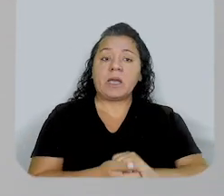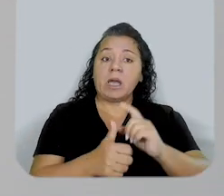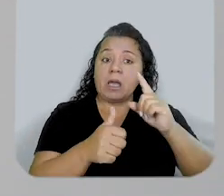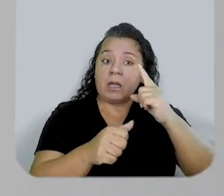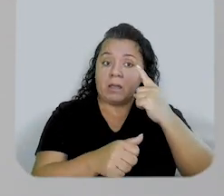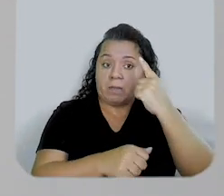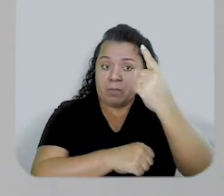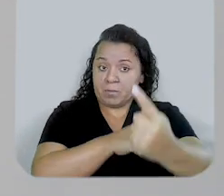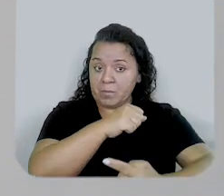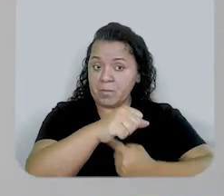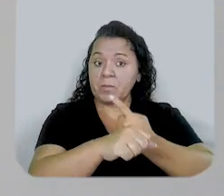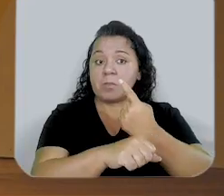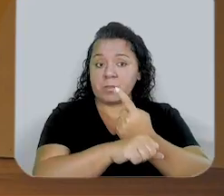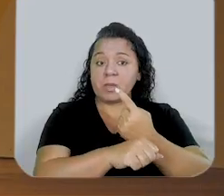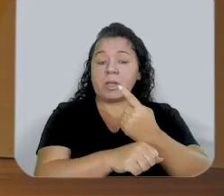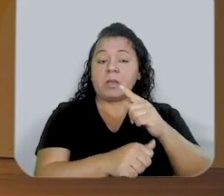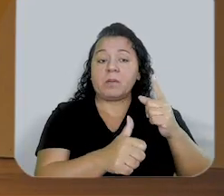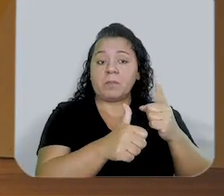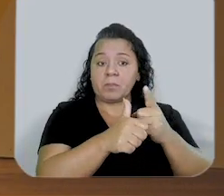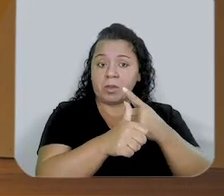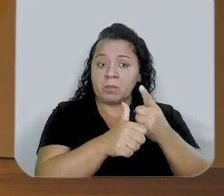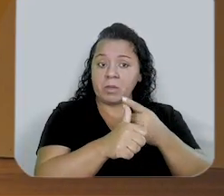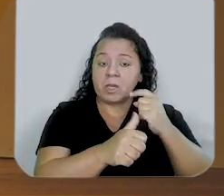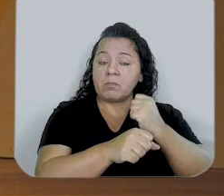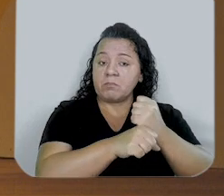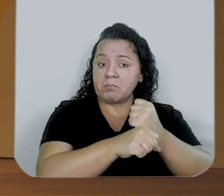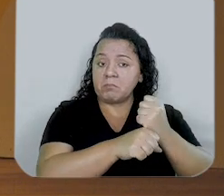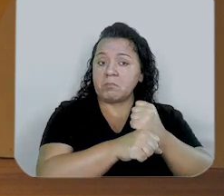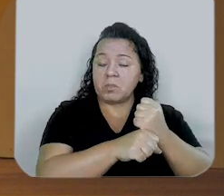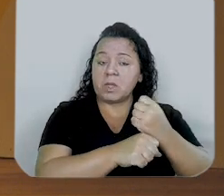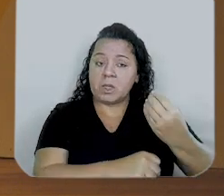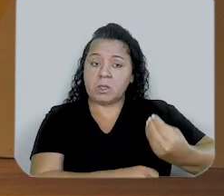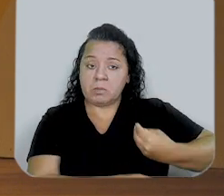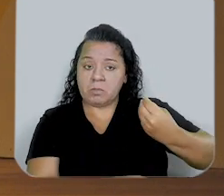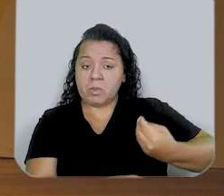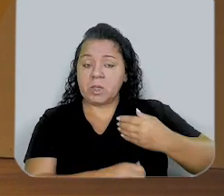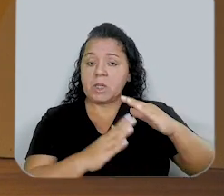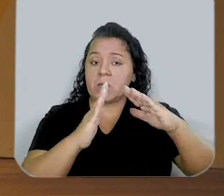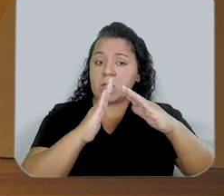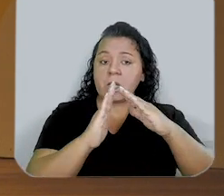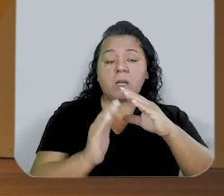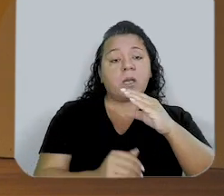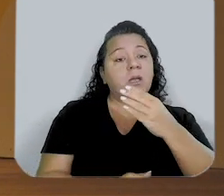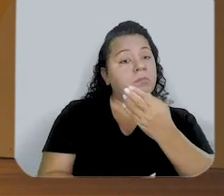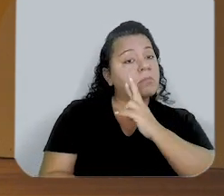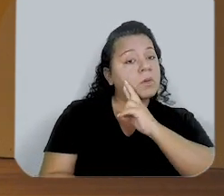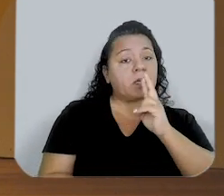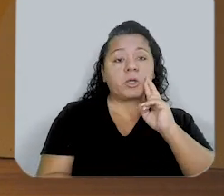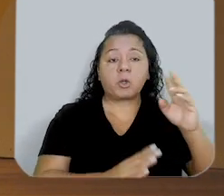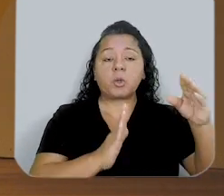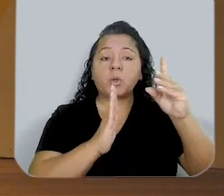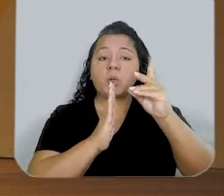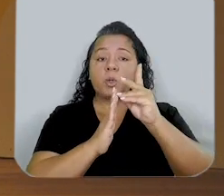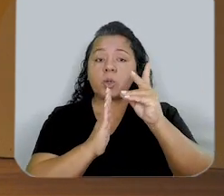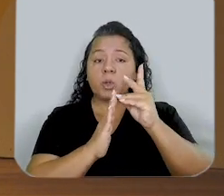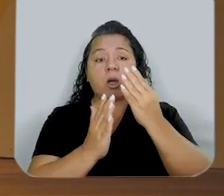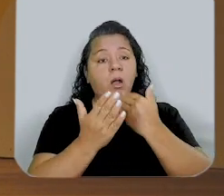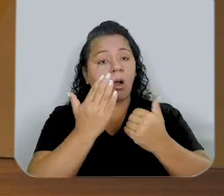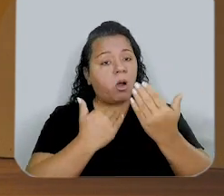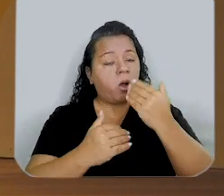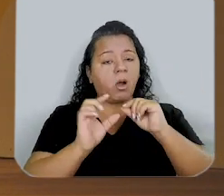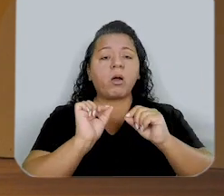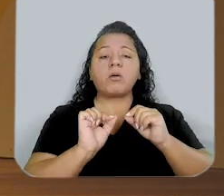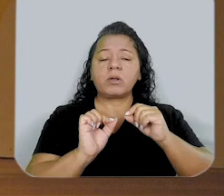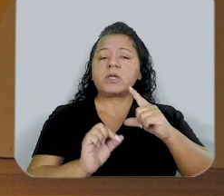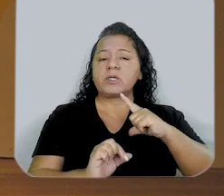esse primeiro ano de existência do Biatuí, já se passaram pessoas que já vieram